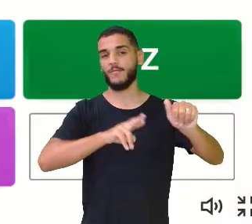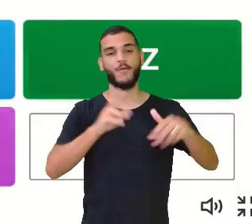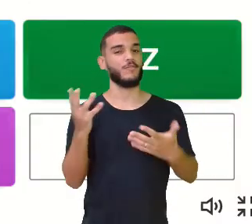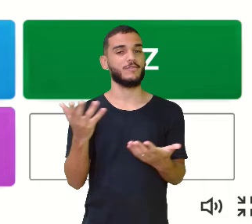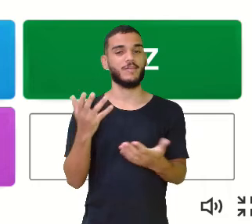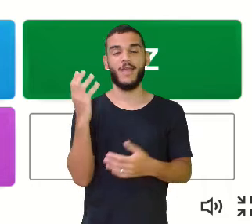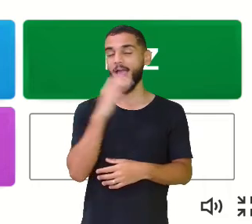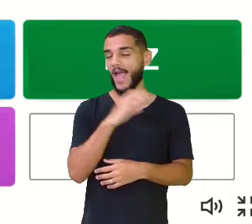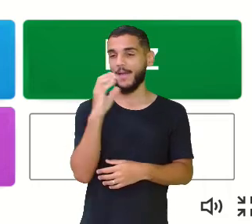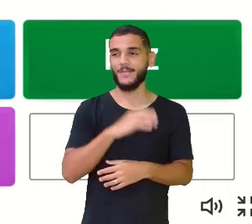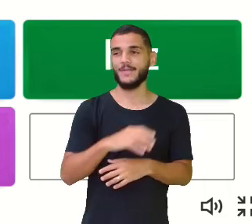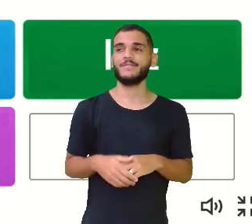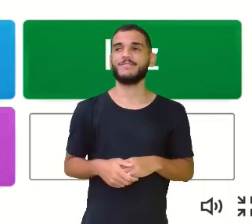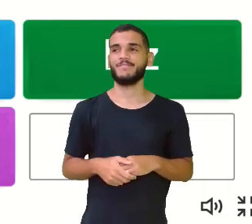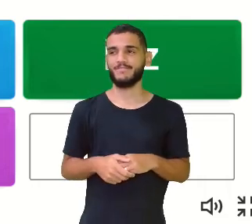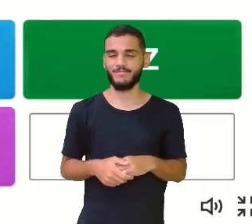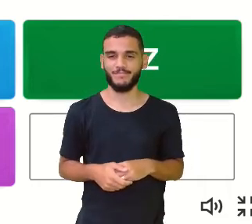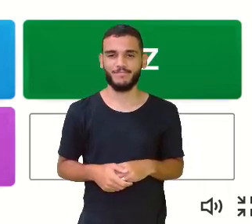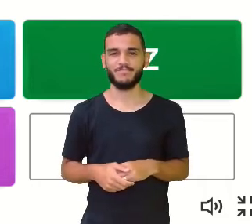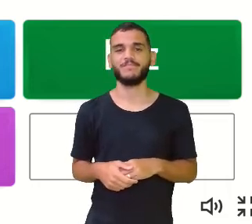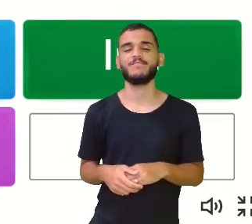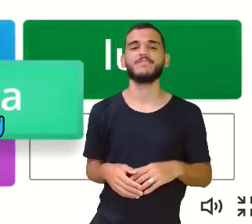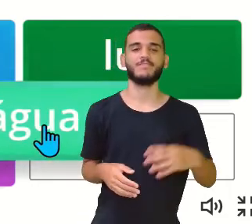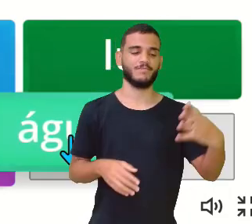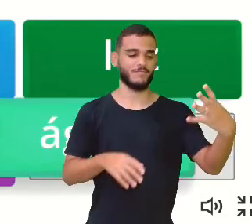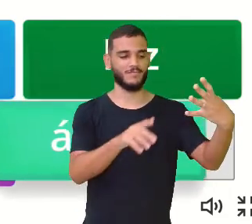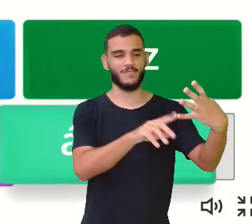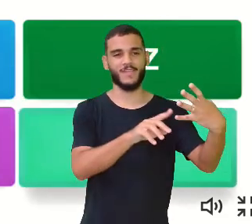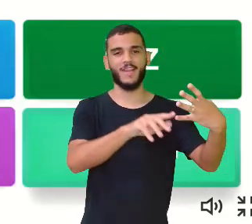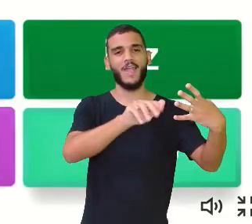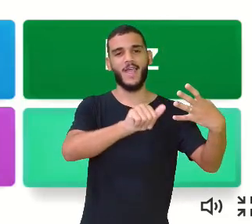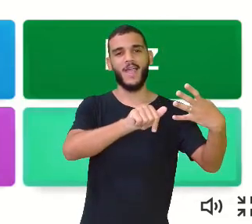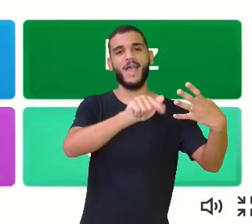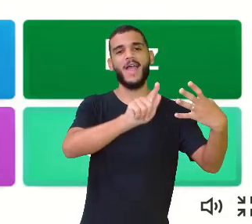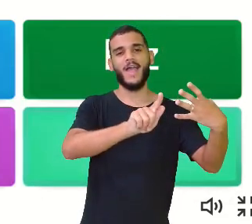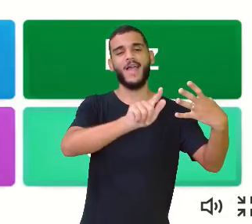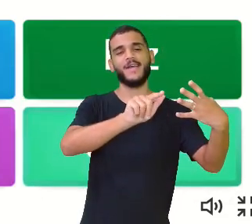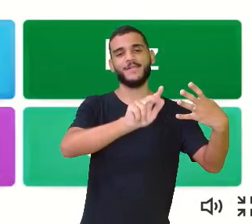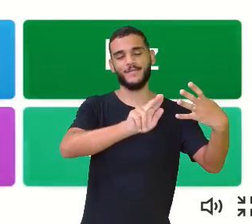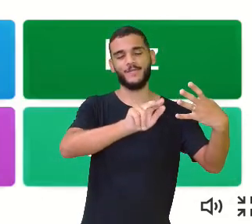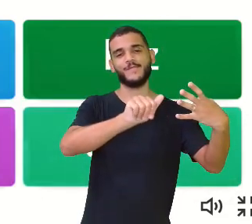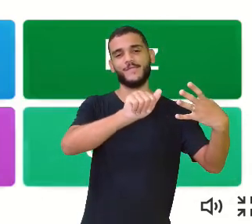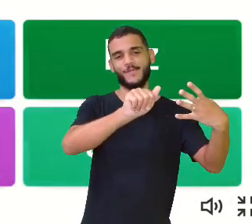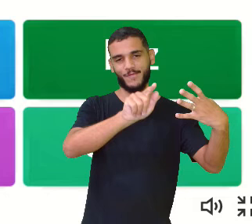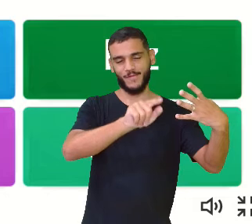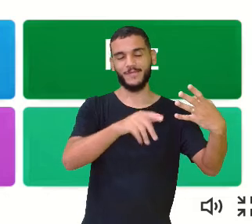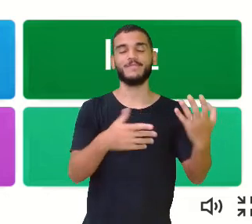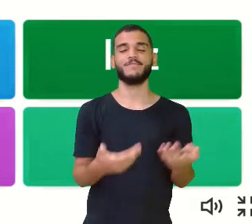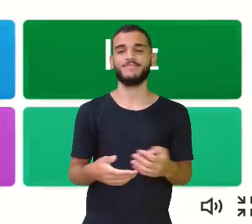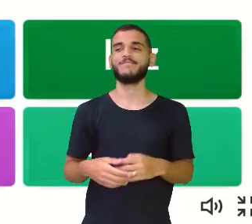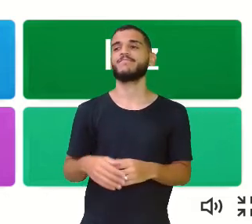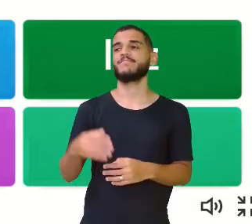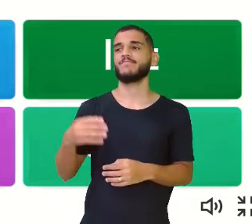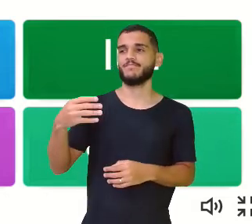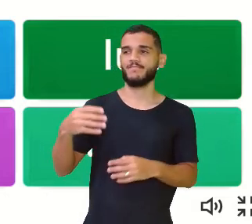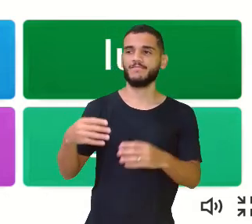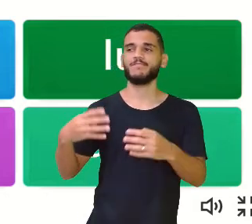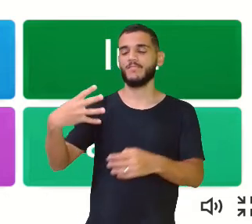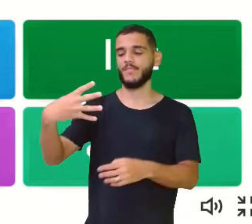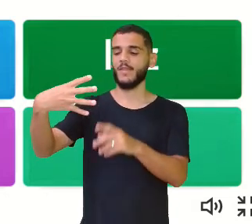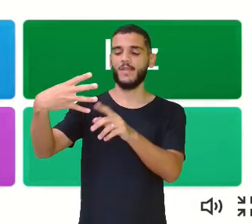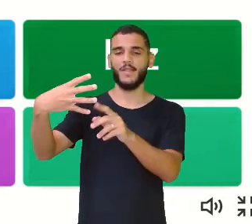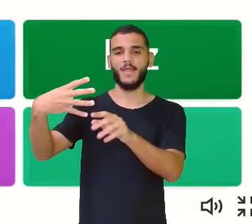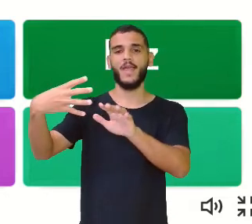resposta? E abiótico, Fábio disse que era abiótico. Muito bem, e os animais são seres bióticos. Aí ela vai botar aqui,